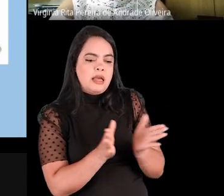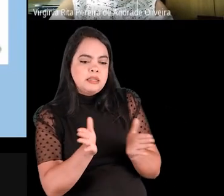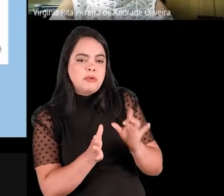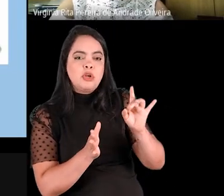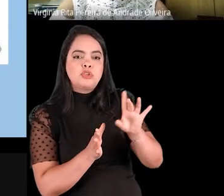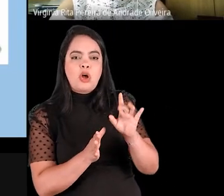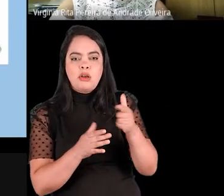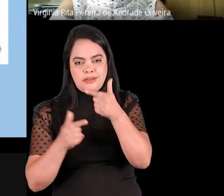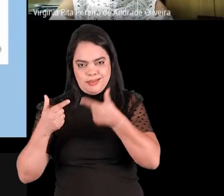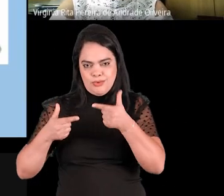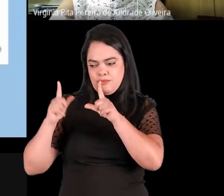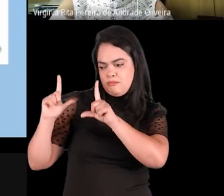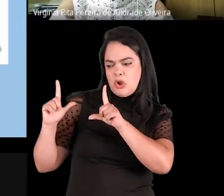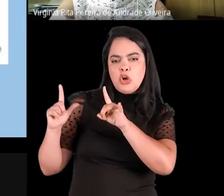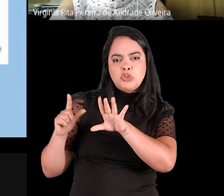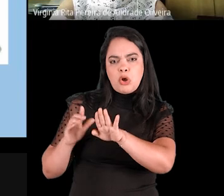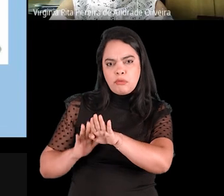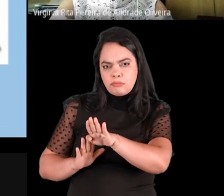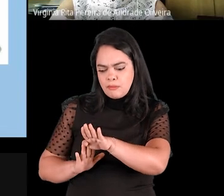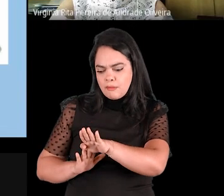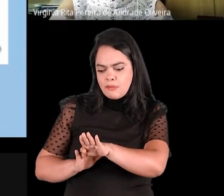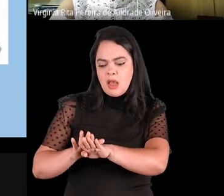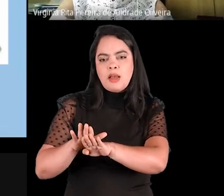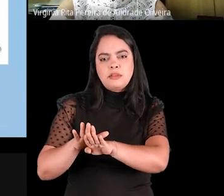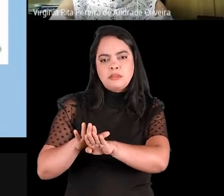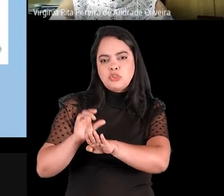primeiro degrau e o restante.